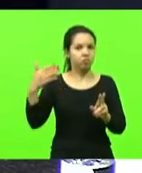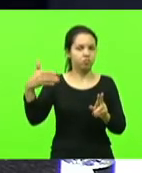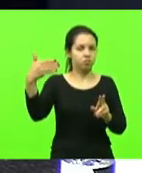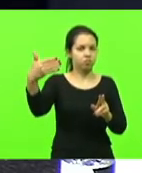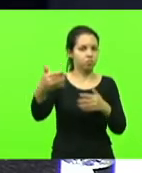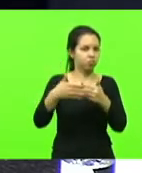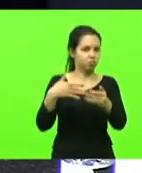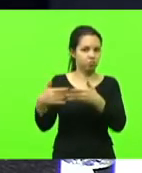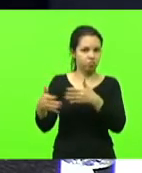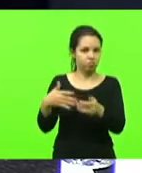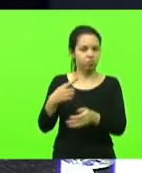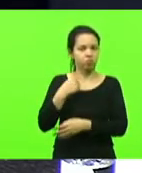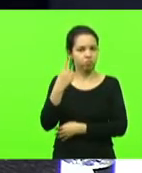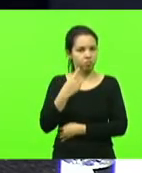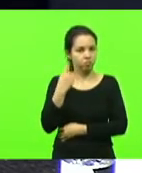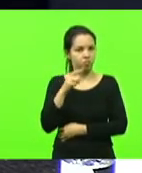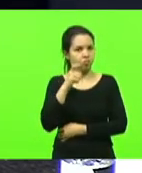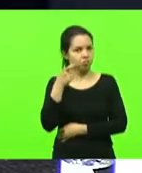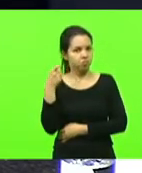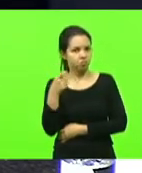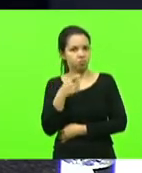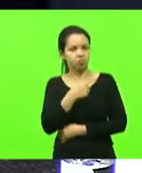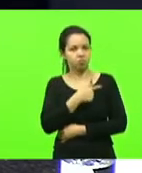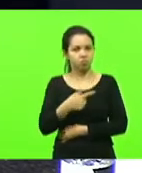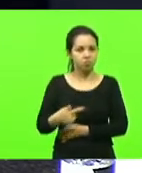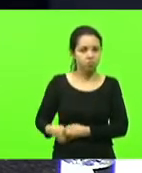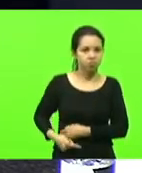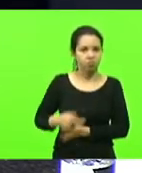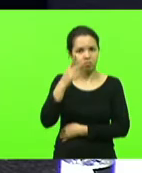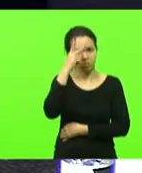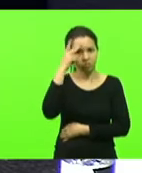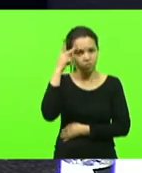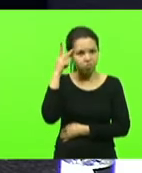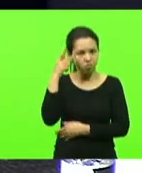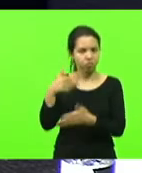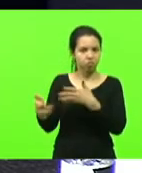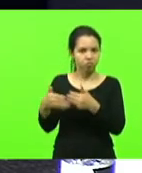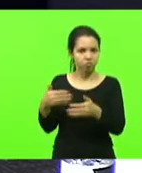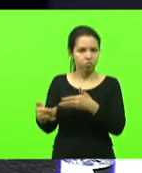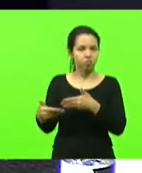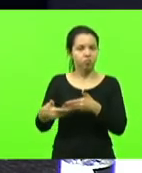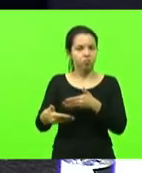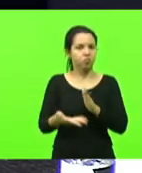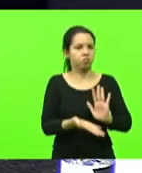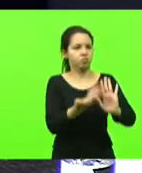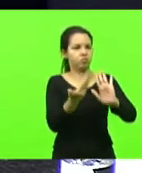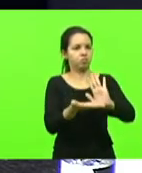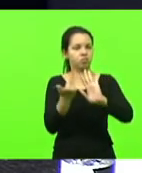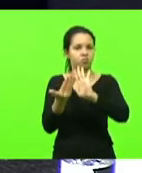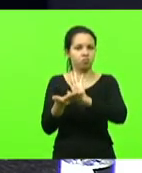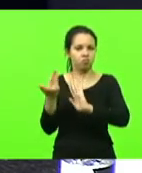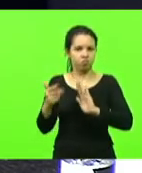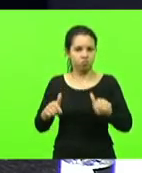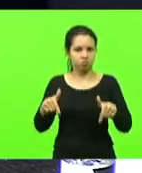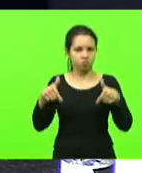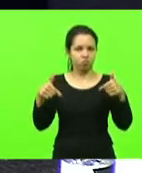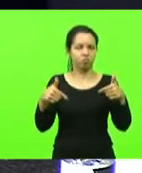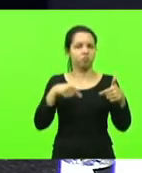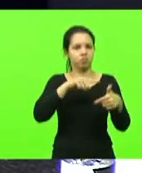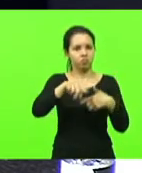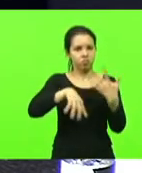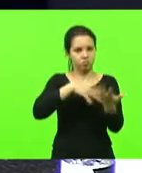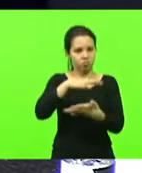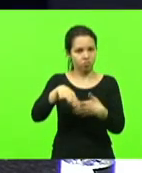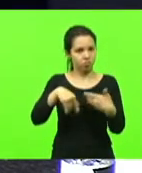aqui que não gostar de um ex-governador, de alguma outra pessoa, o que aconteceu, algo vai começar a tirar títulos e vai virar uma bagunça, o que nós não queremos com